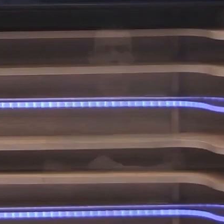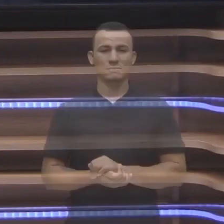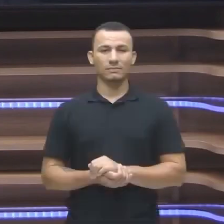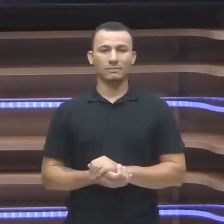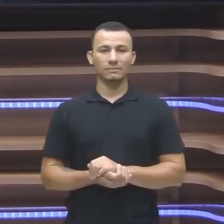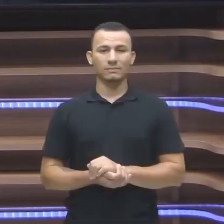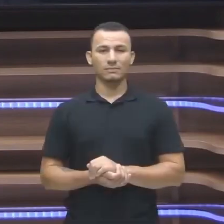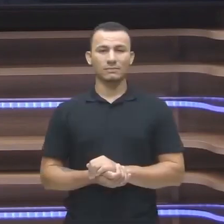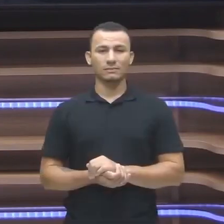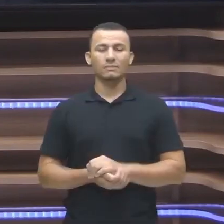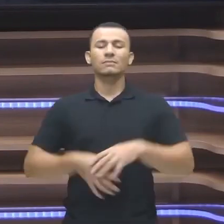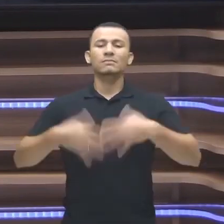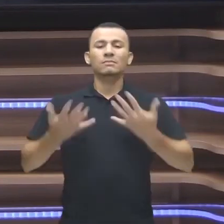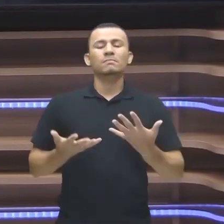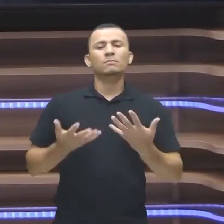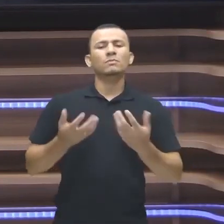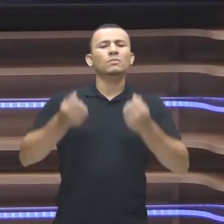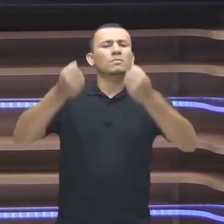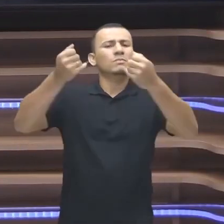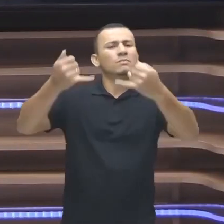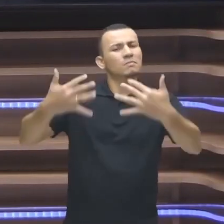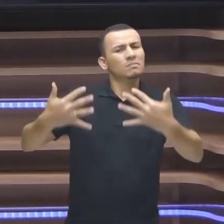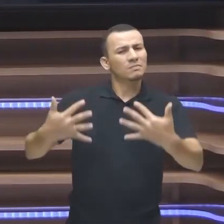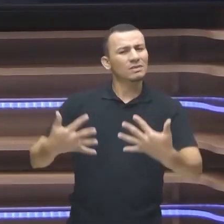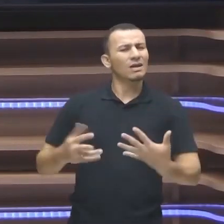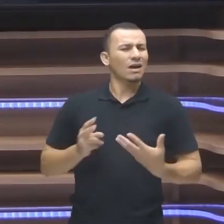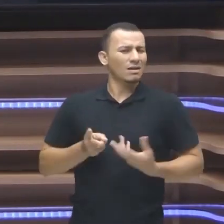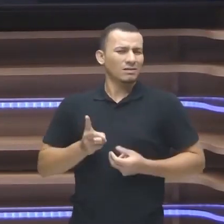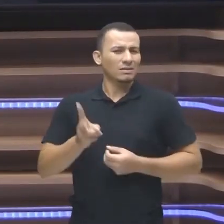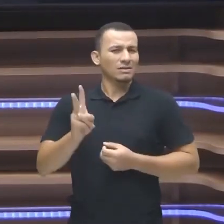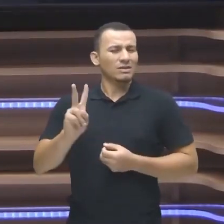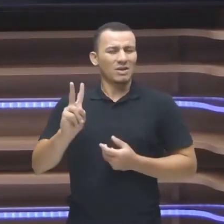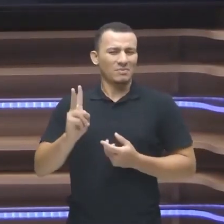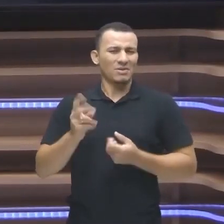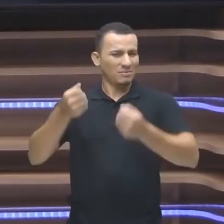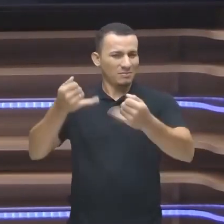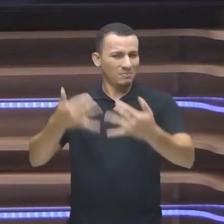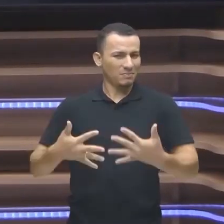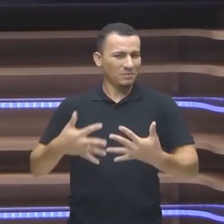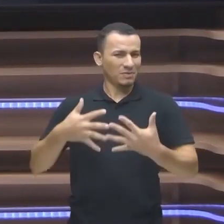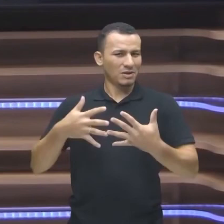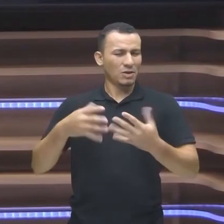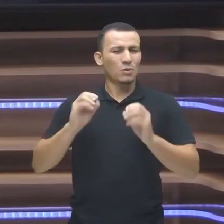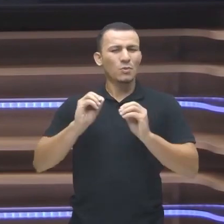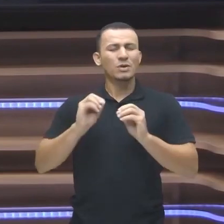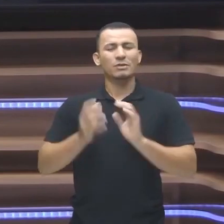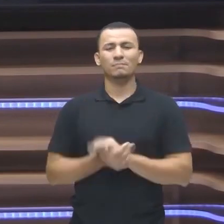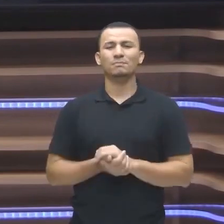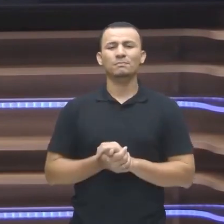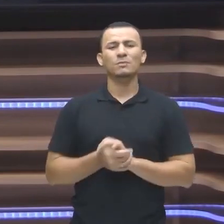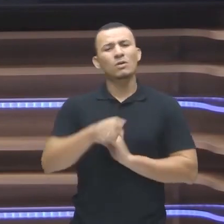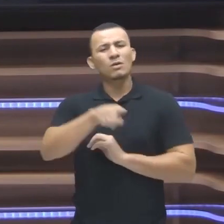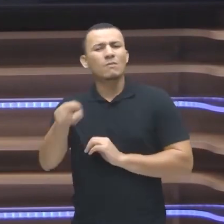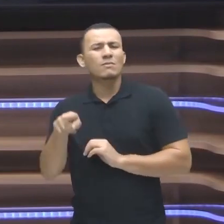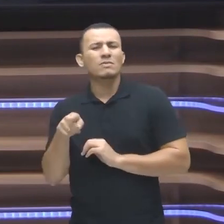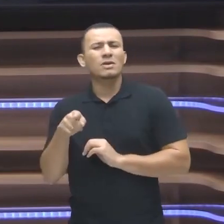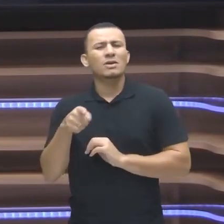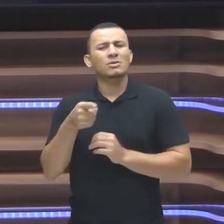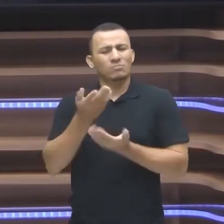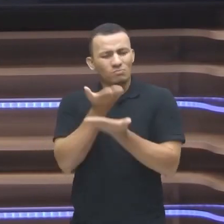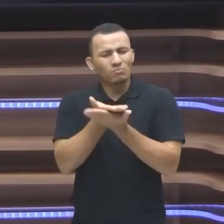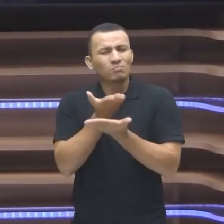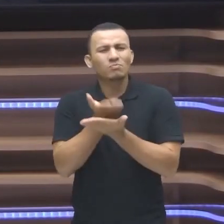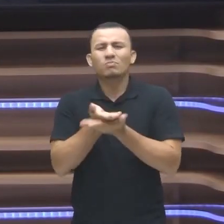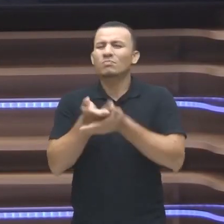O que eu queria conversar com vocês e o que sempre reforço em todas as minhas aulas, que vocês não deixem de se dedicar, não deixem de